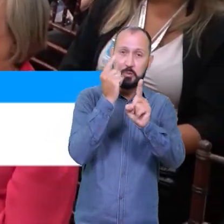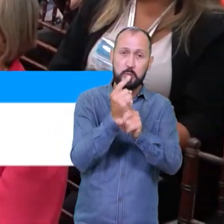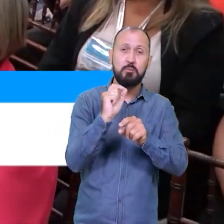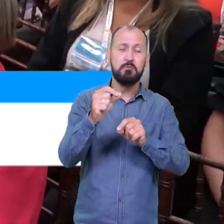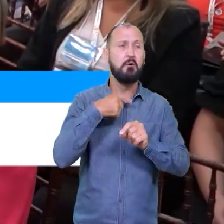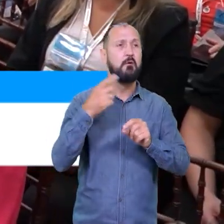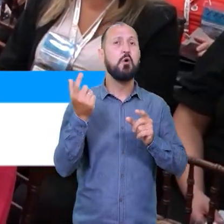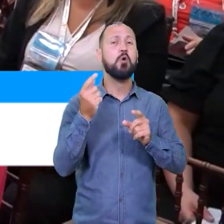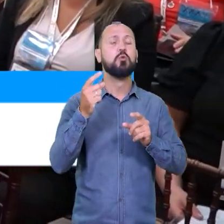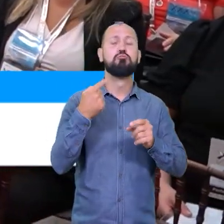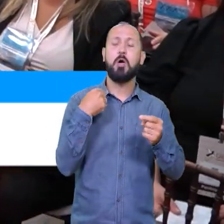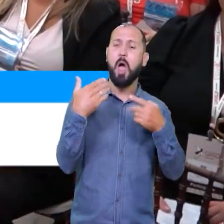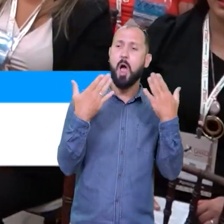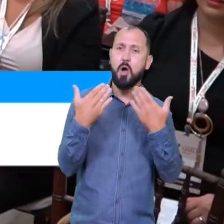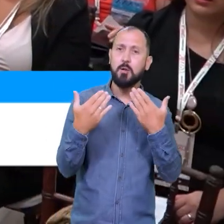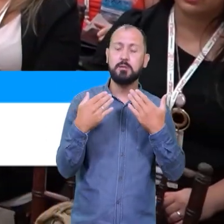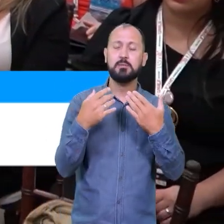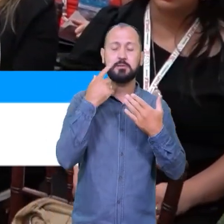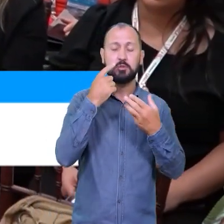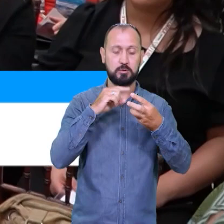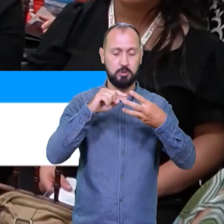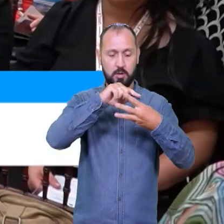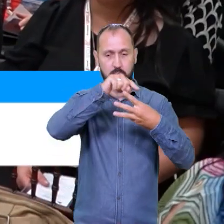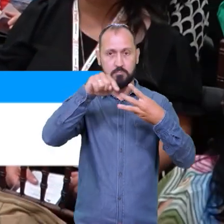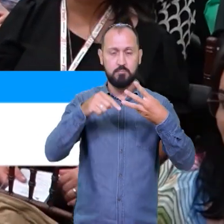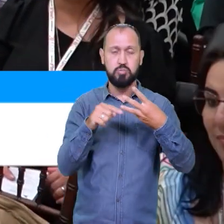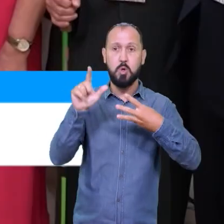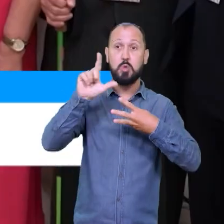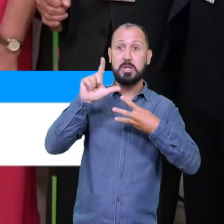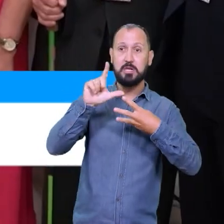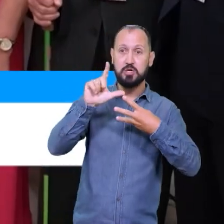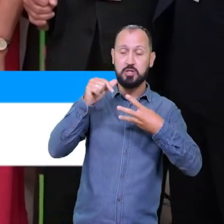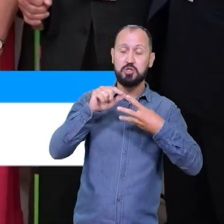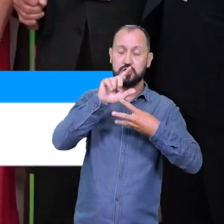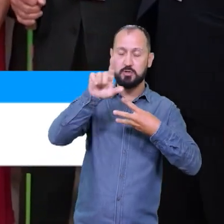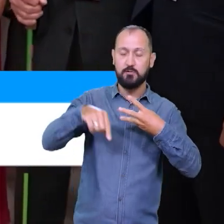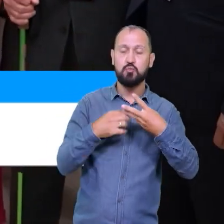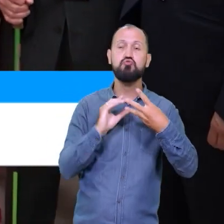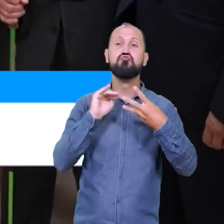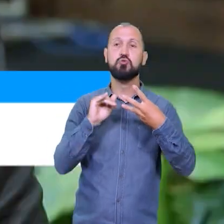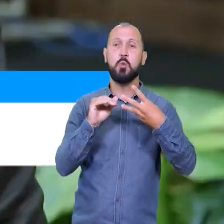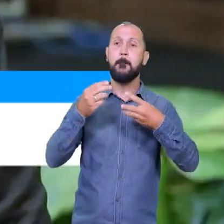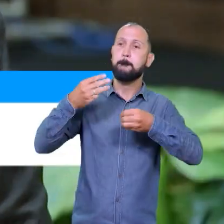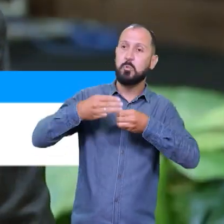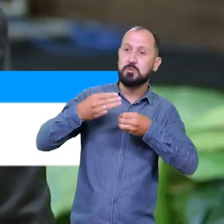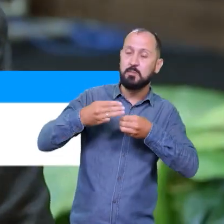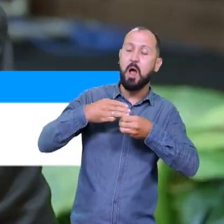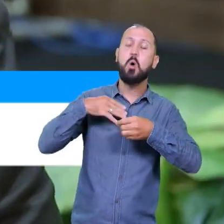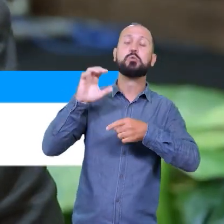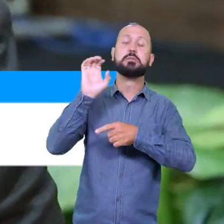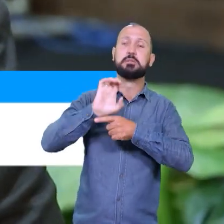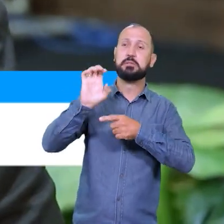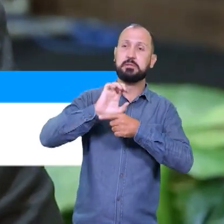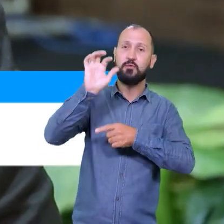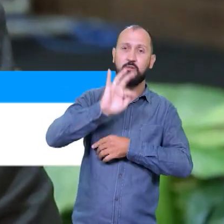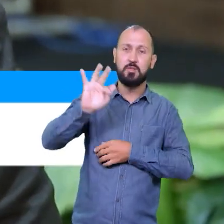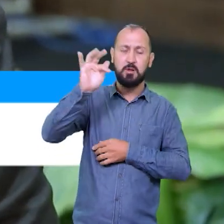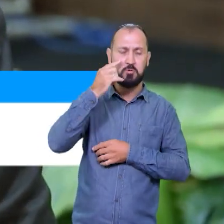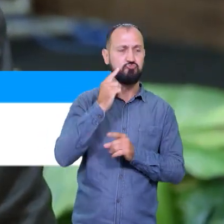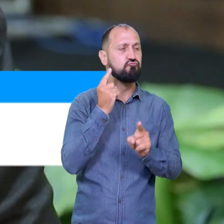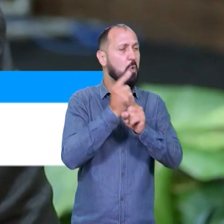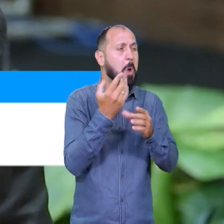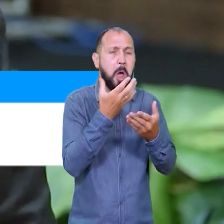nesta edição adquirem repercussão no diálogo entre as 3 esferas do legislativo brasileiro. Nós fechamos hoje a